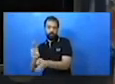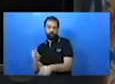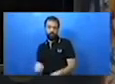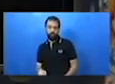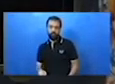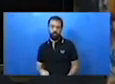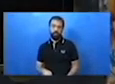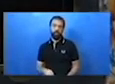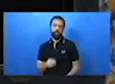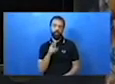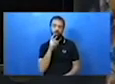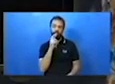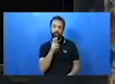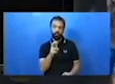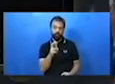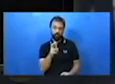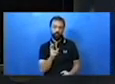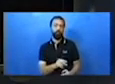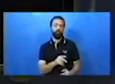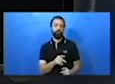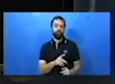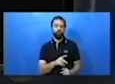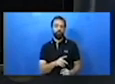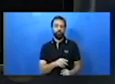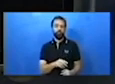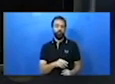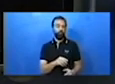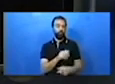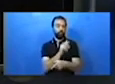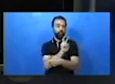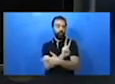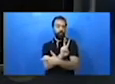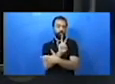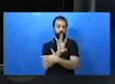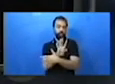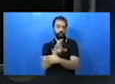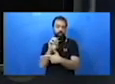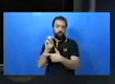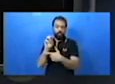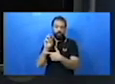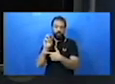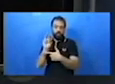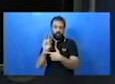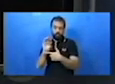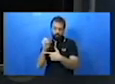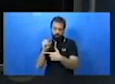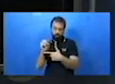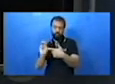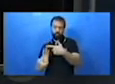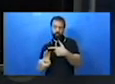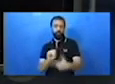O resultado eu multiplico por 3. 24 dividido por 8, que